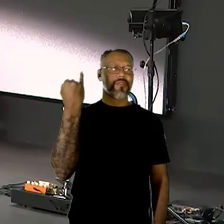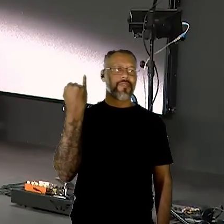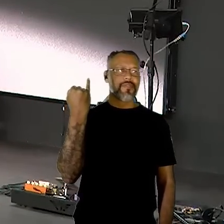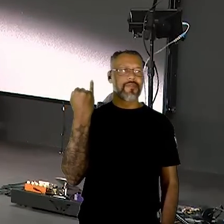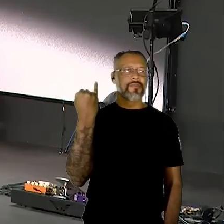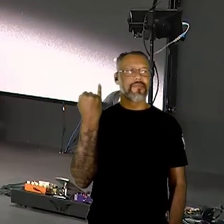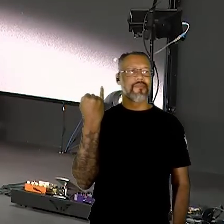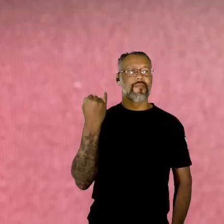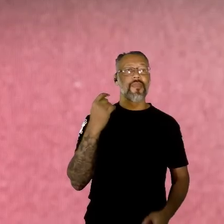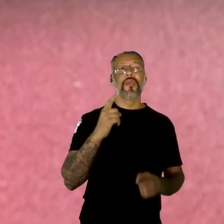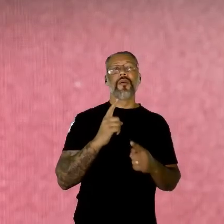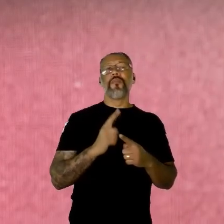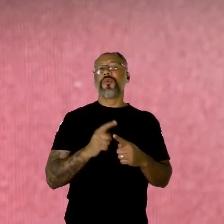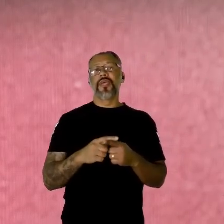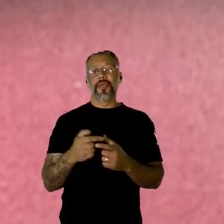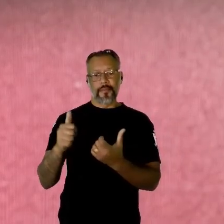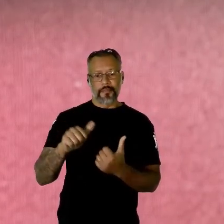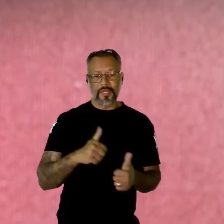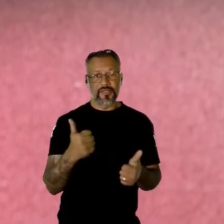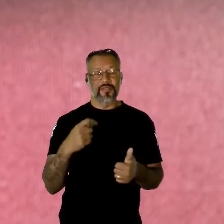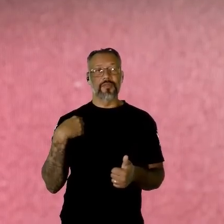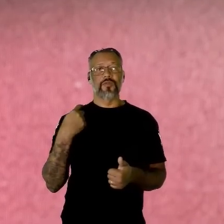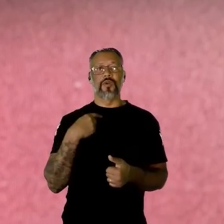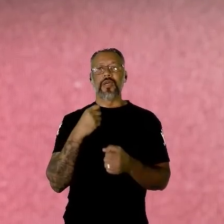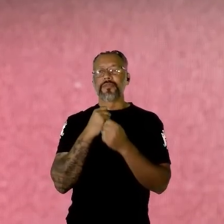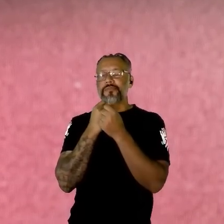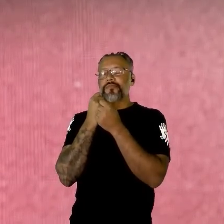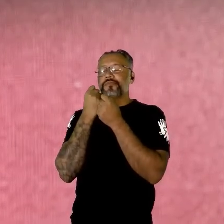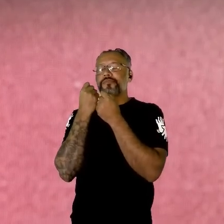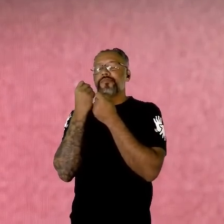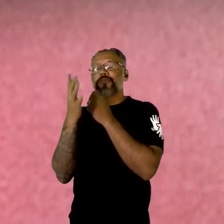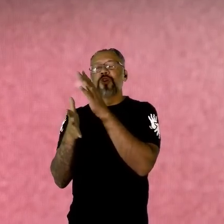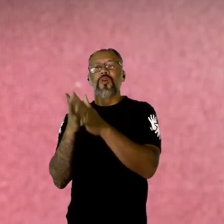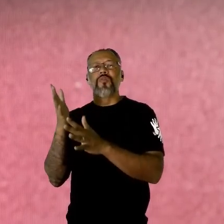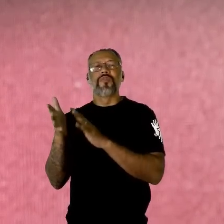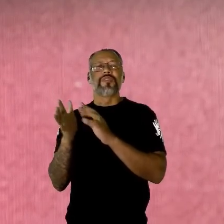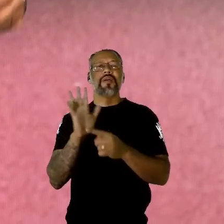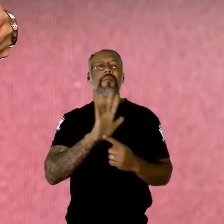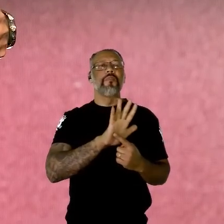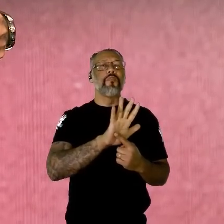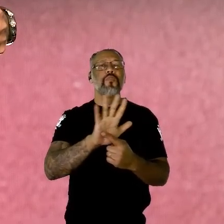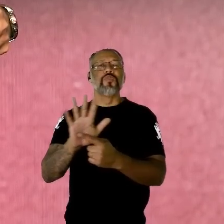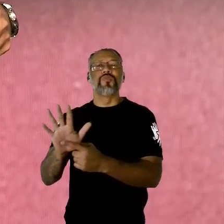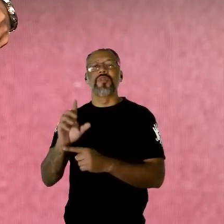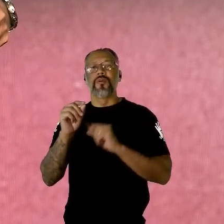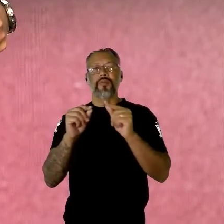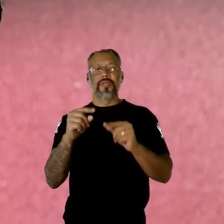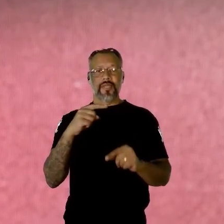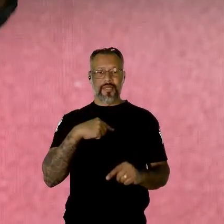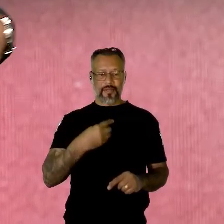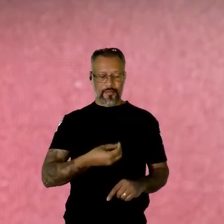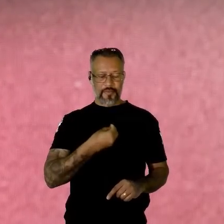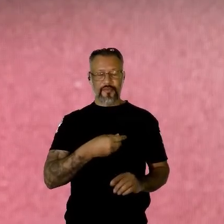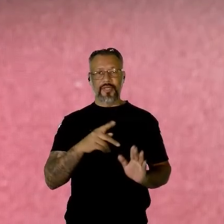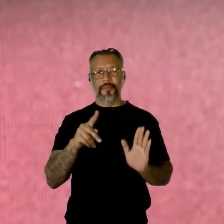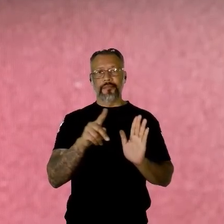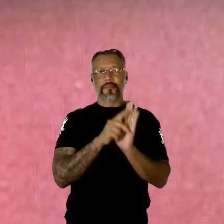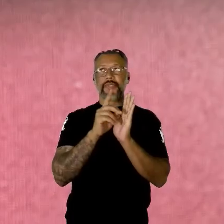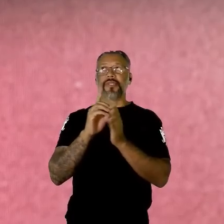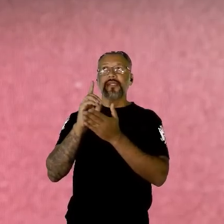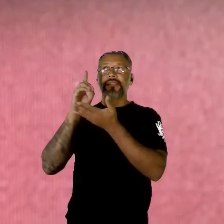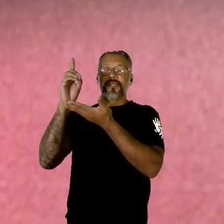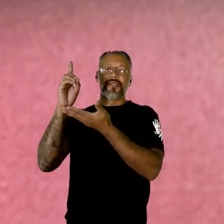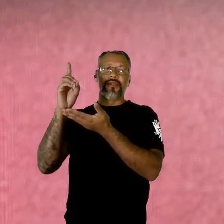porque o batismo é uma confissão pública de que eu sou propriedade de Jesus mas o espírito